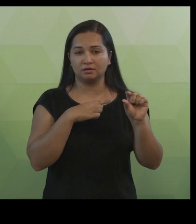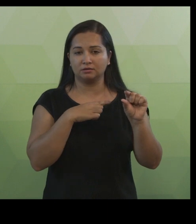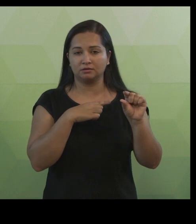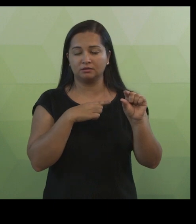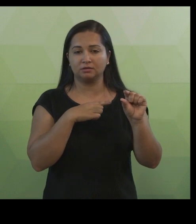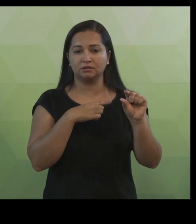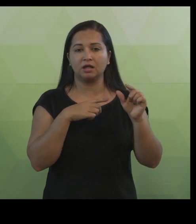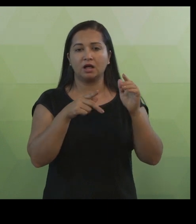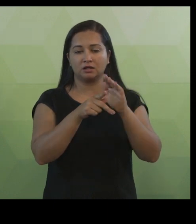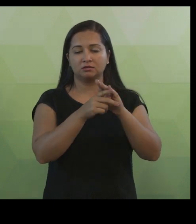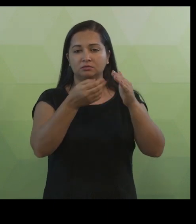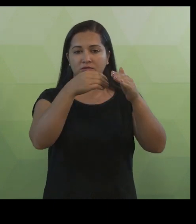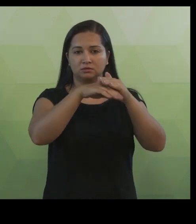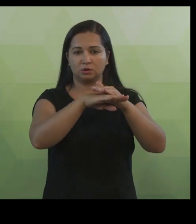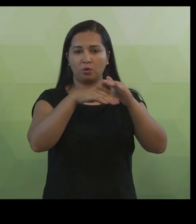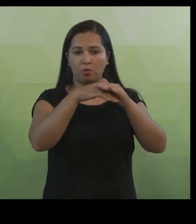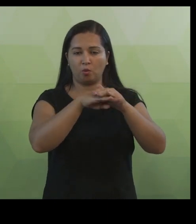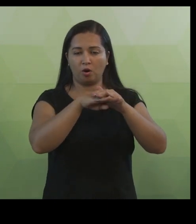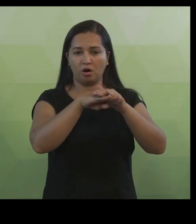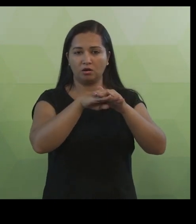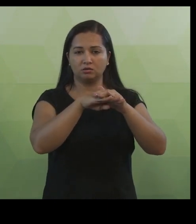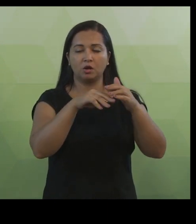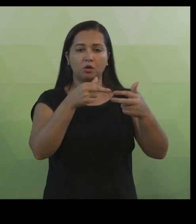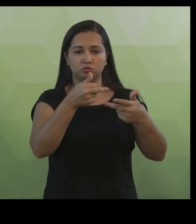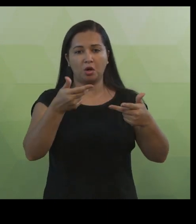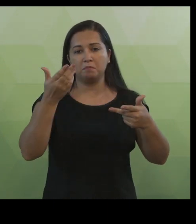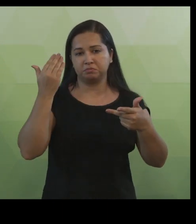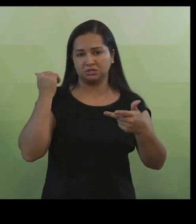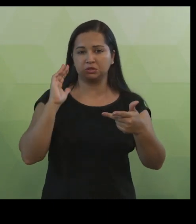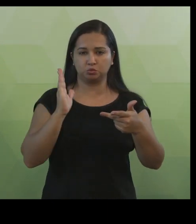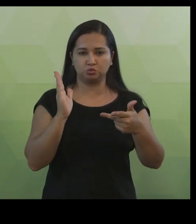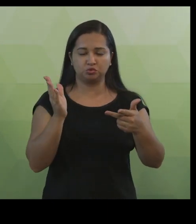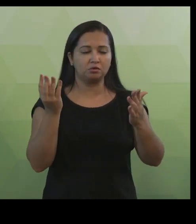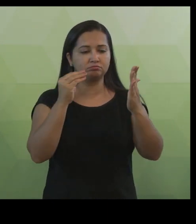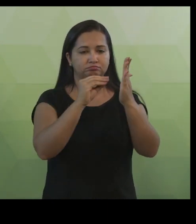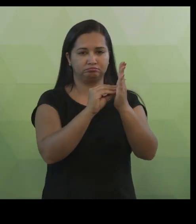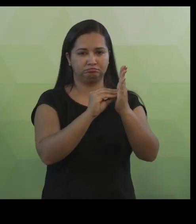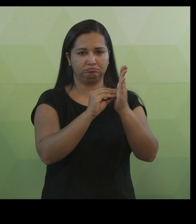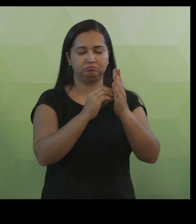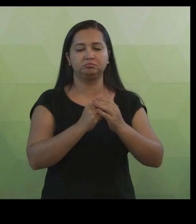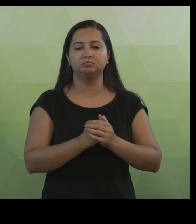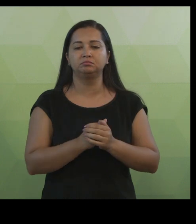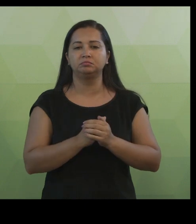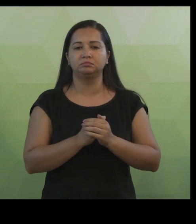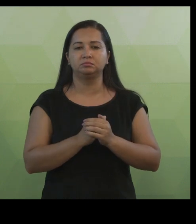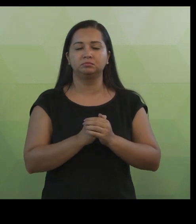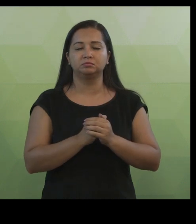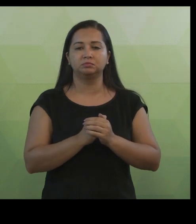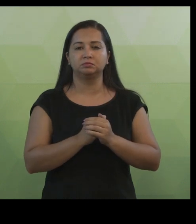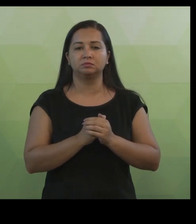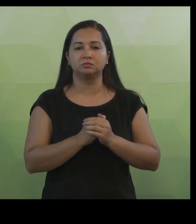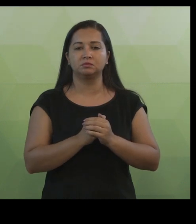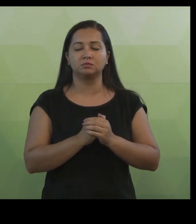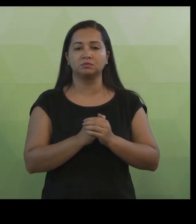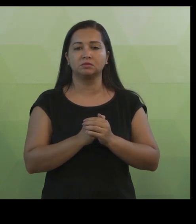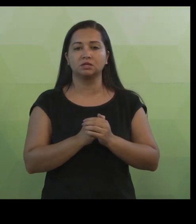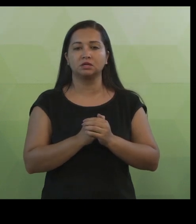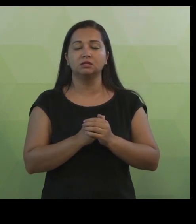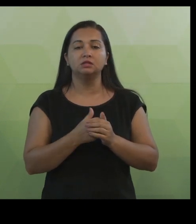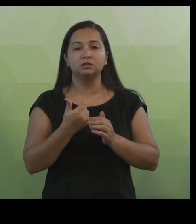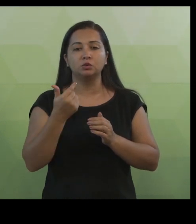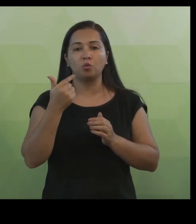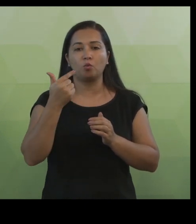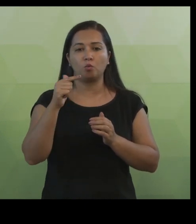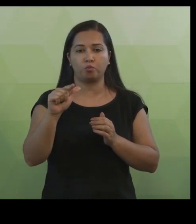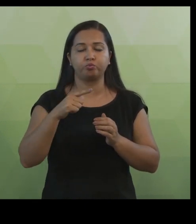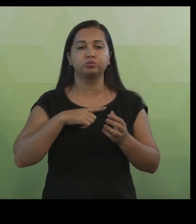armazena dados passados para o programa na linha de comando. E o comando de saída aqui, o